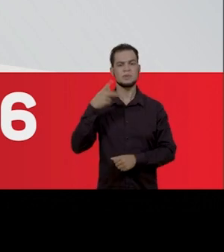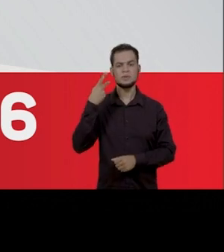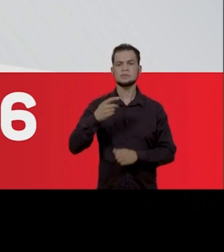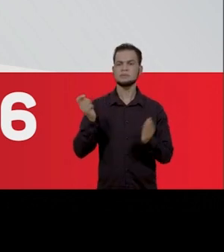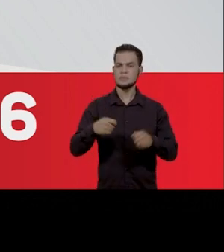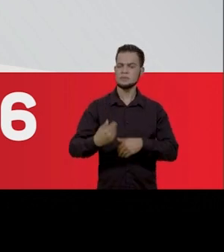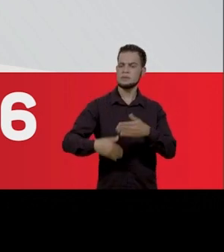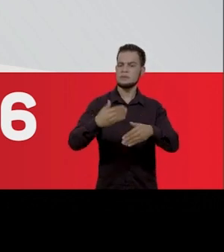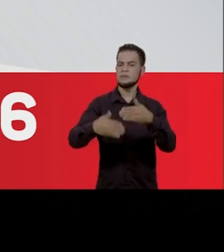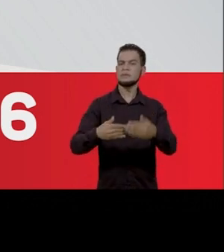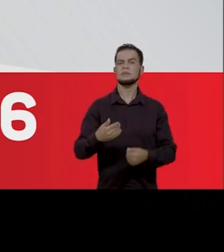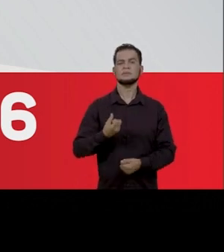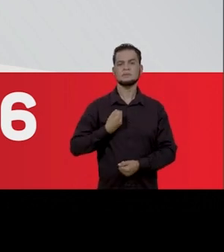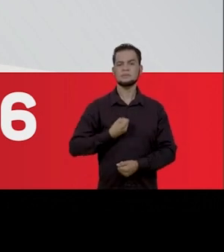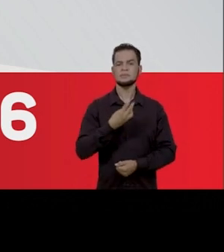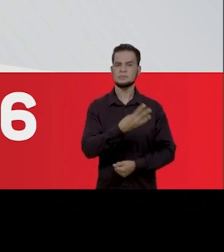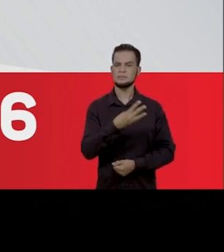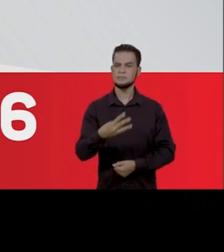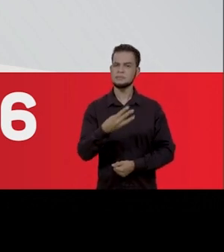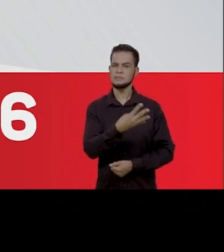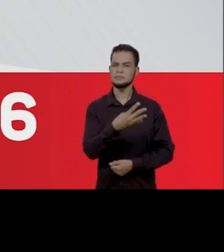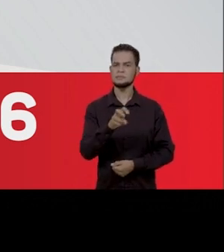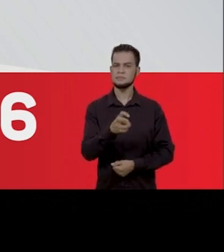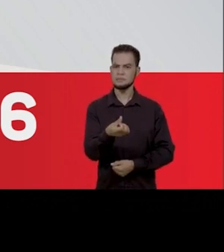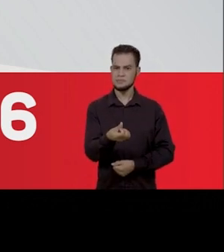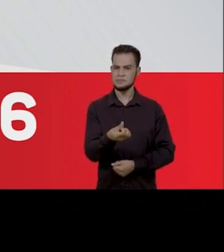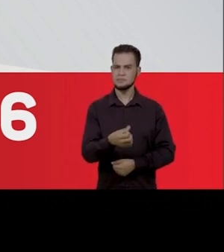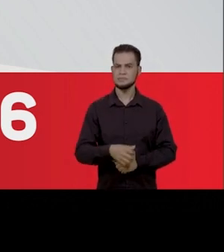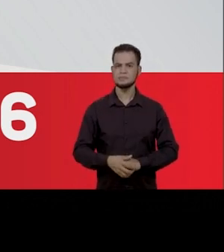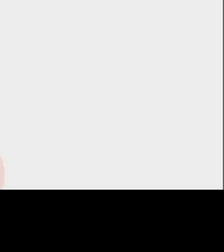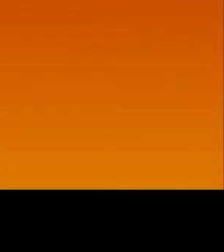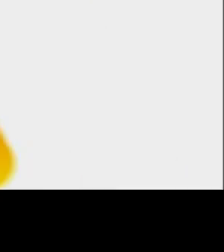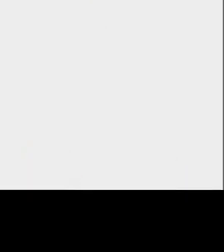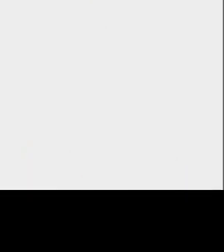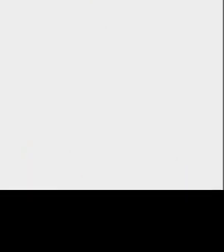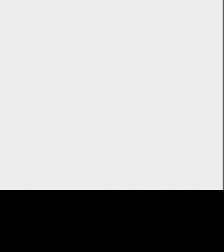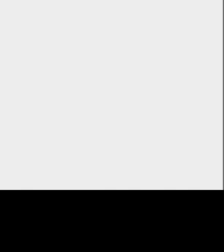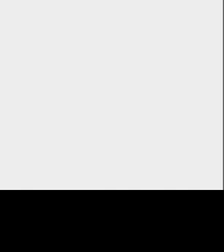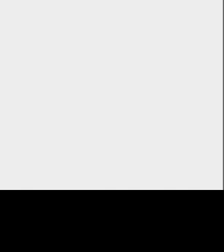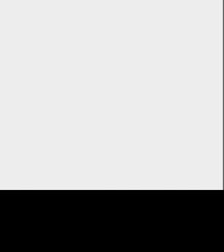teremos a mudança que precisamos. Gustavo Moura, 33456.